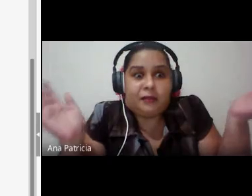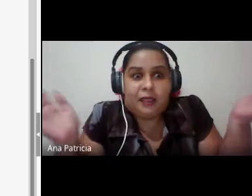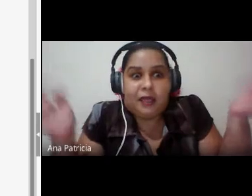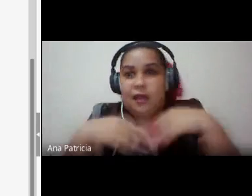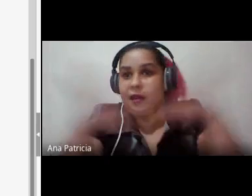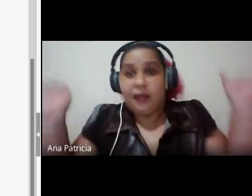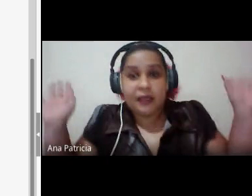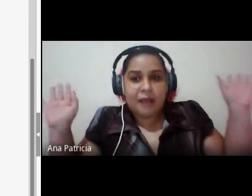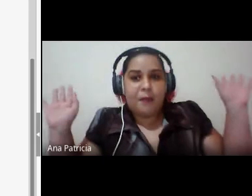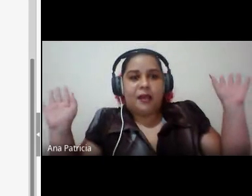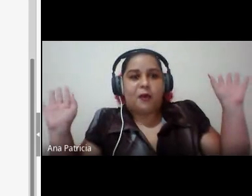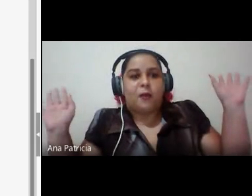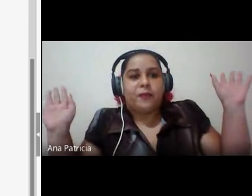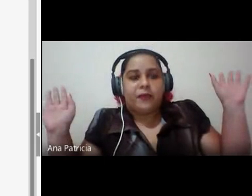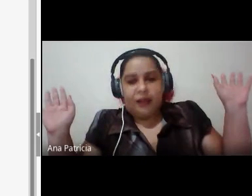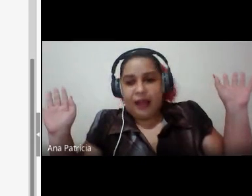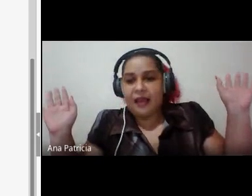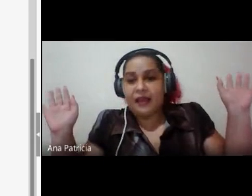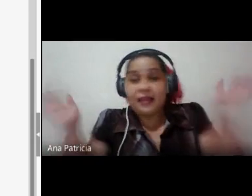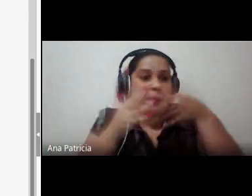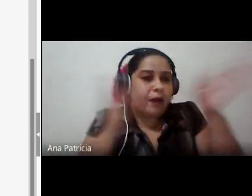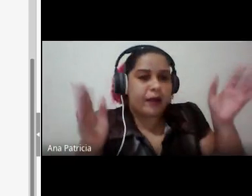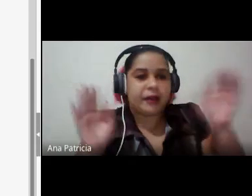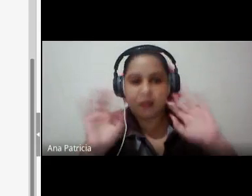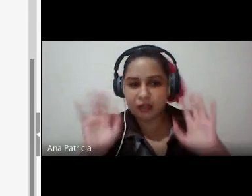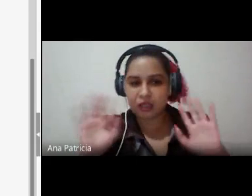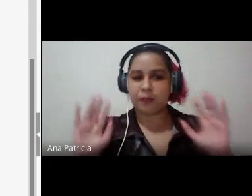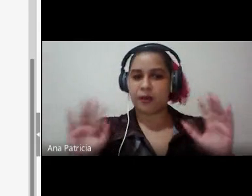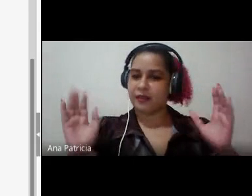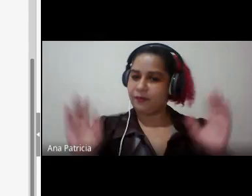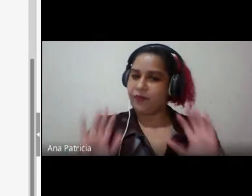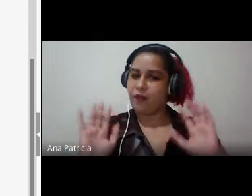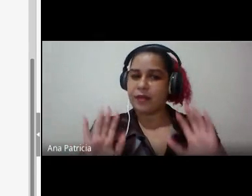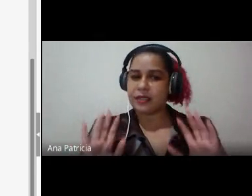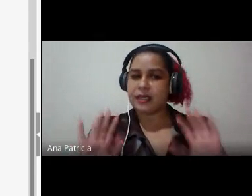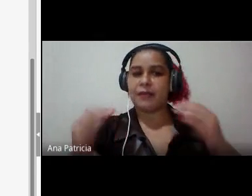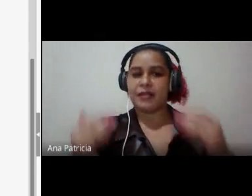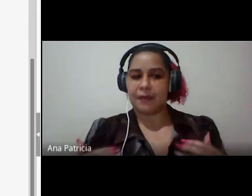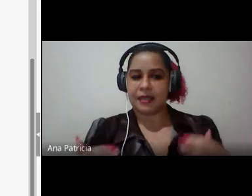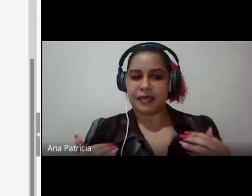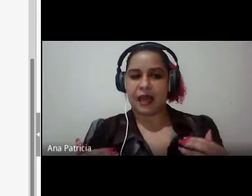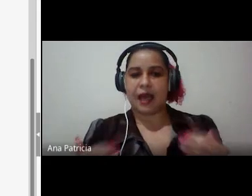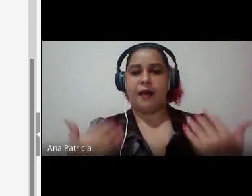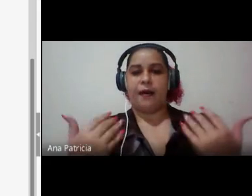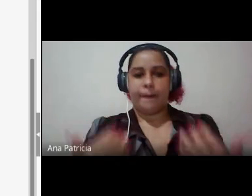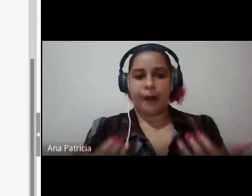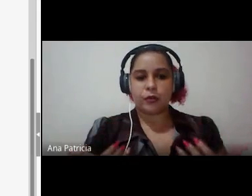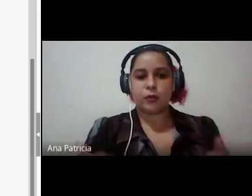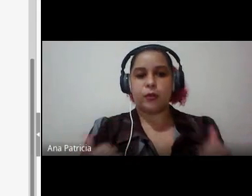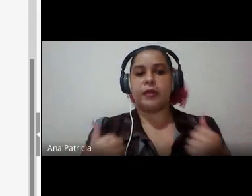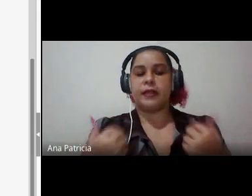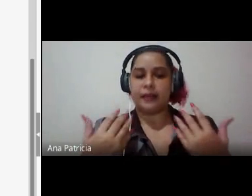correndo. Entrar em pânico, né? Gritar por alguém. Não, a gente pode, de forma simples, se apresentar